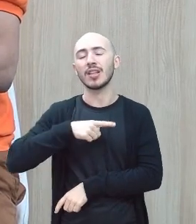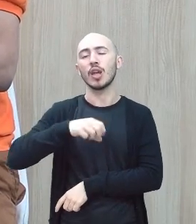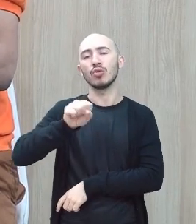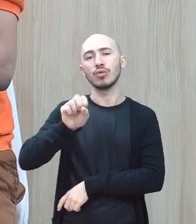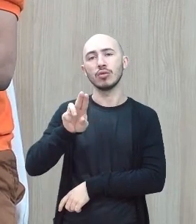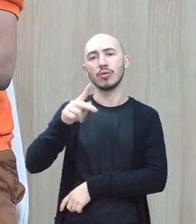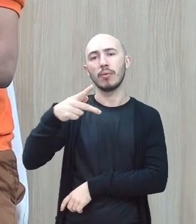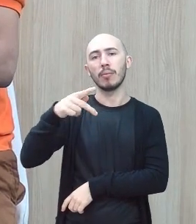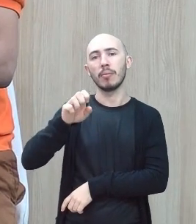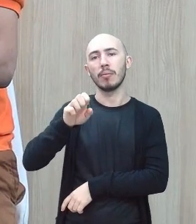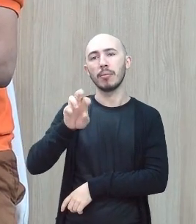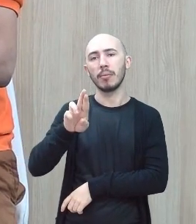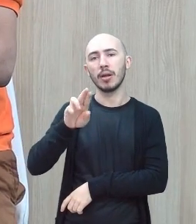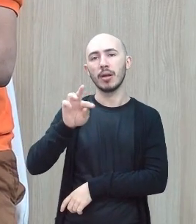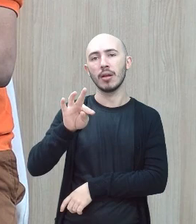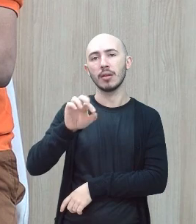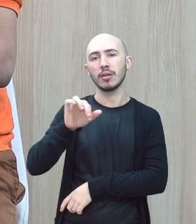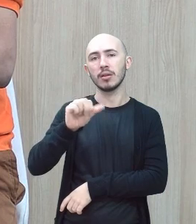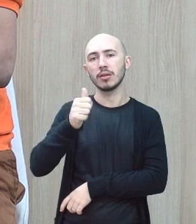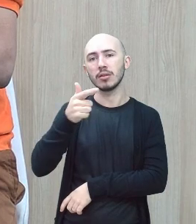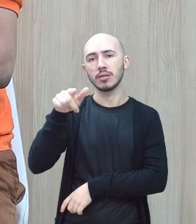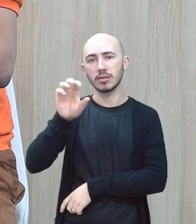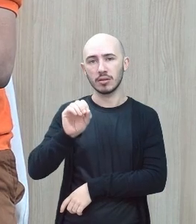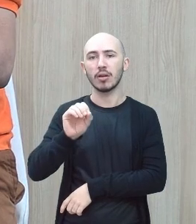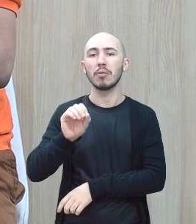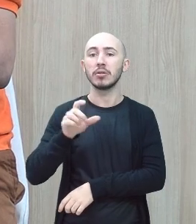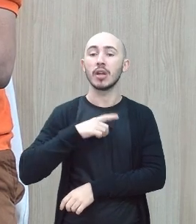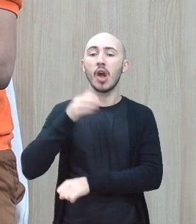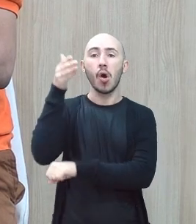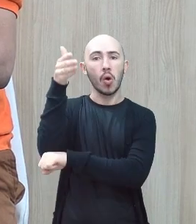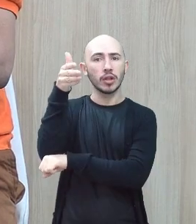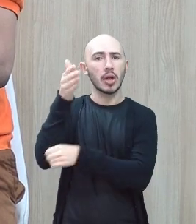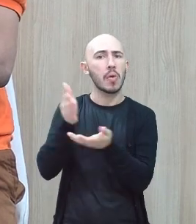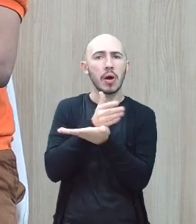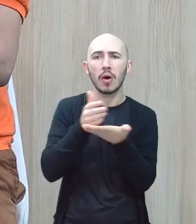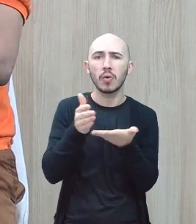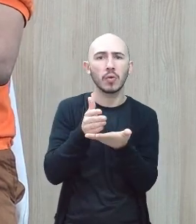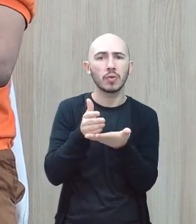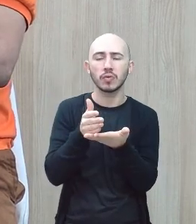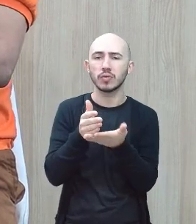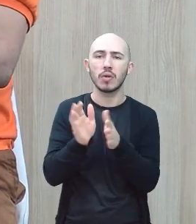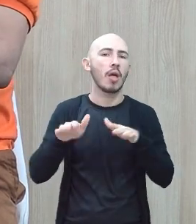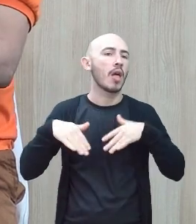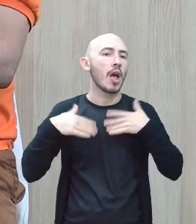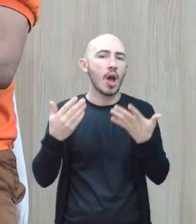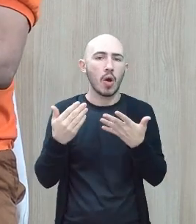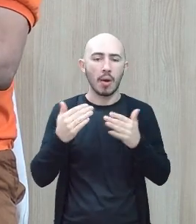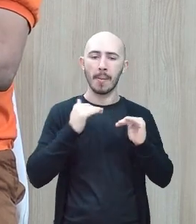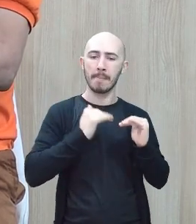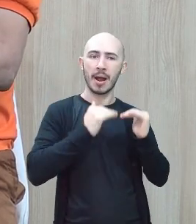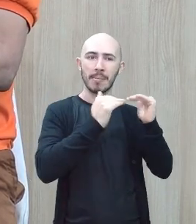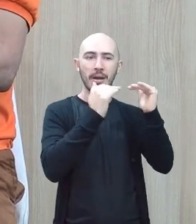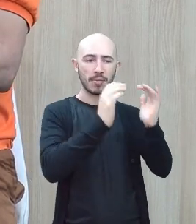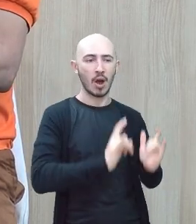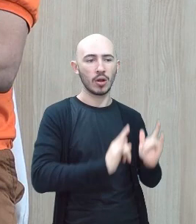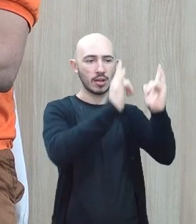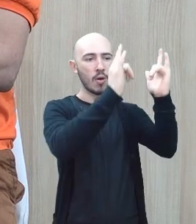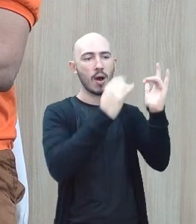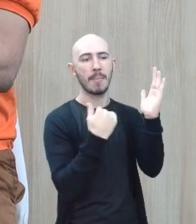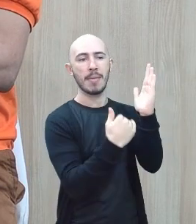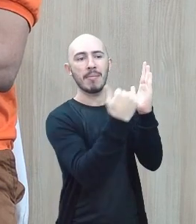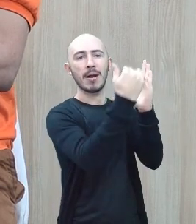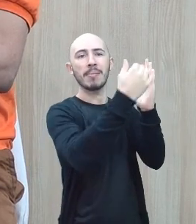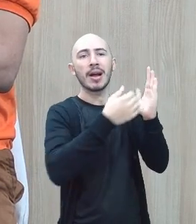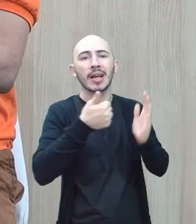alguns hotéis não tem o 13º andar. Nossa. Eles pulam do 12º andar